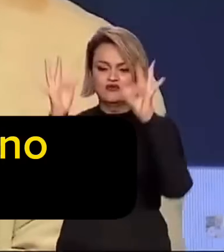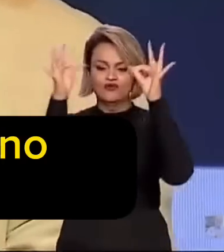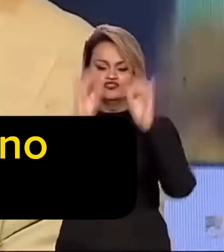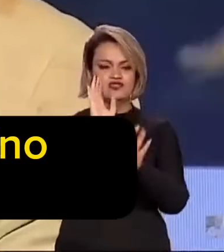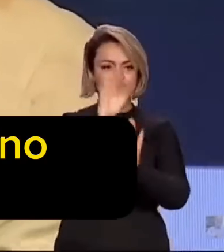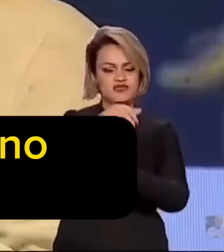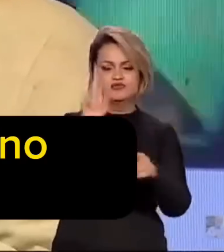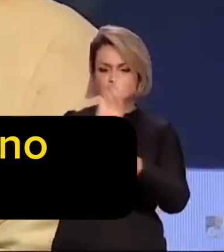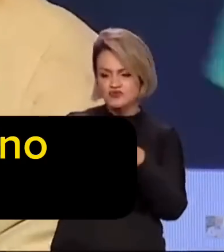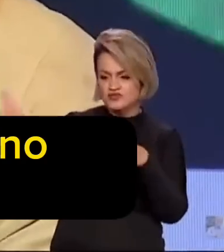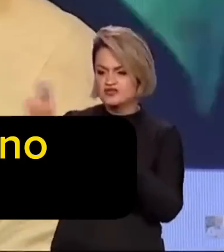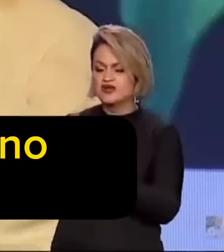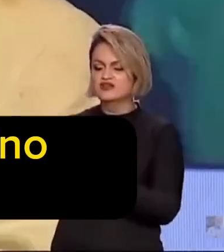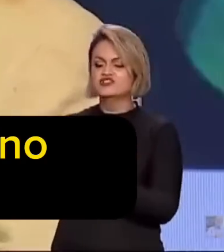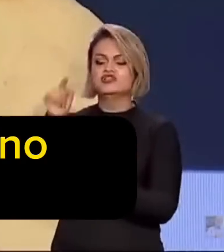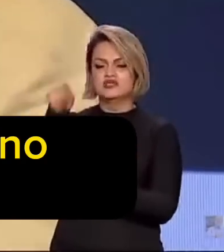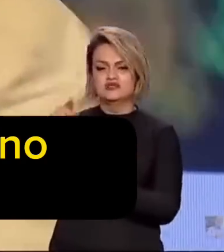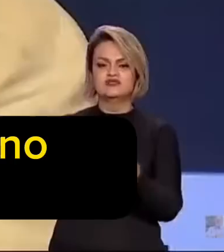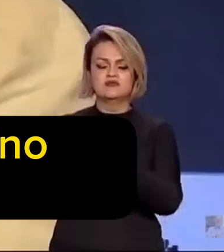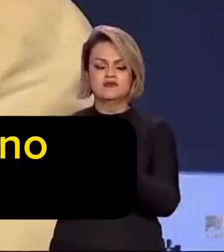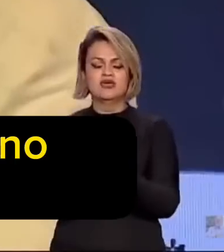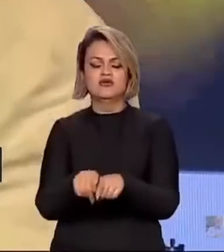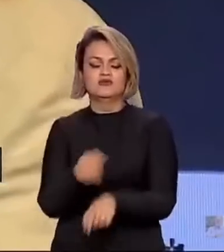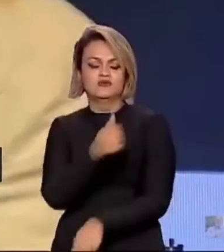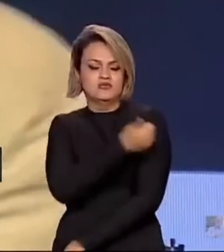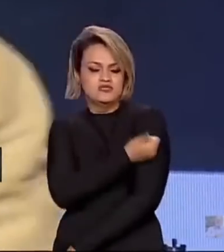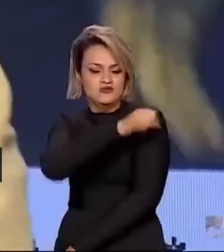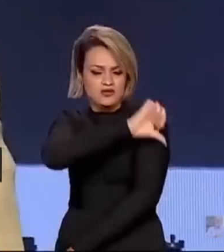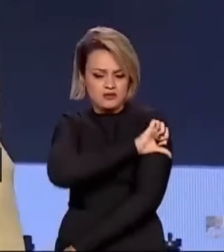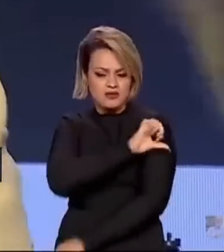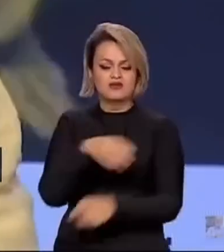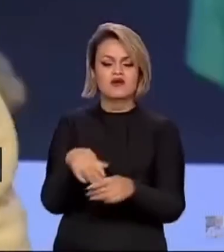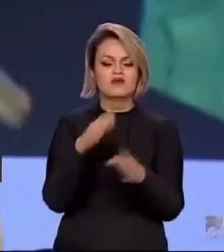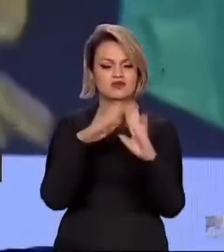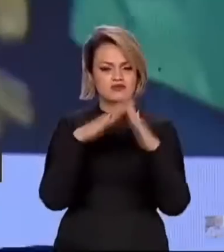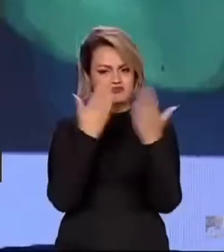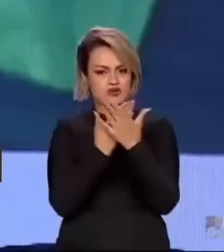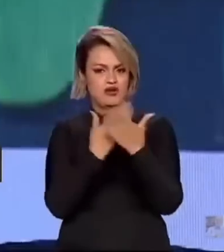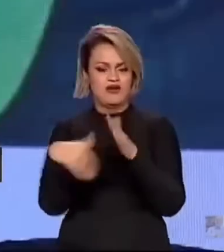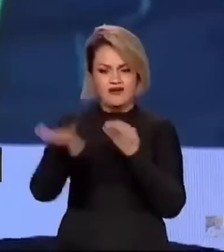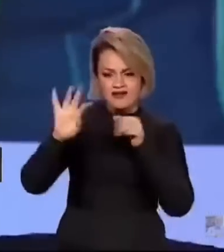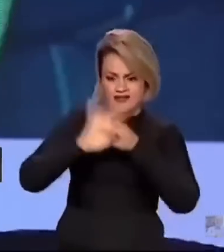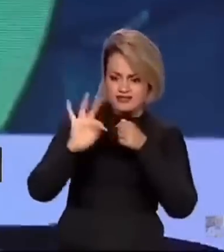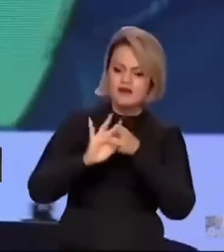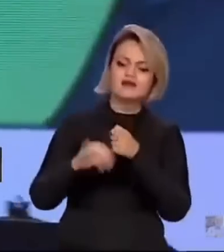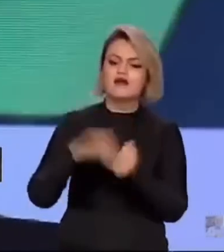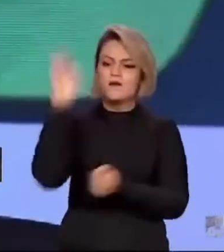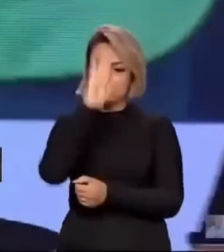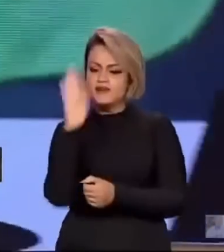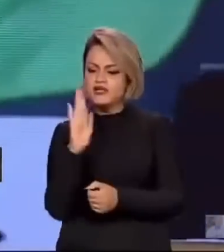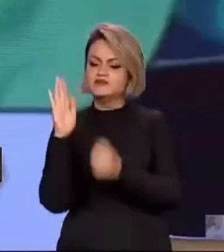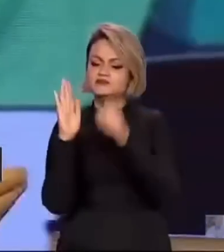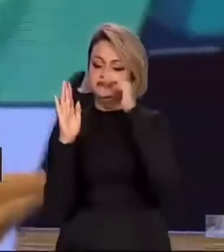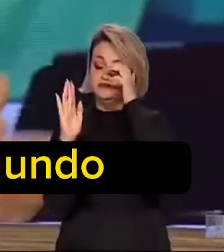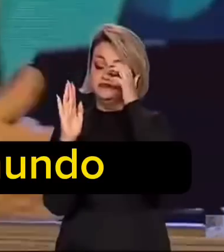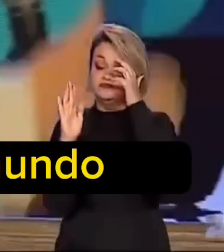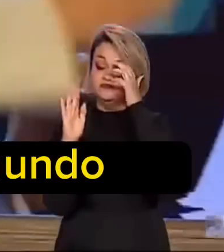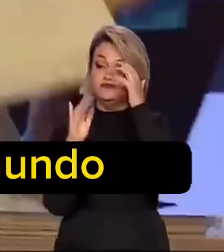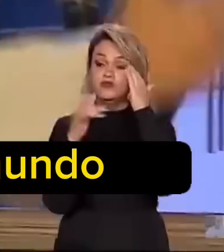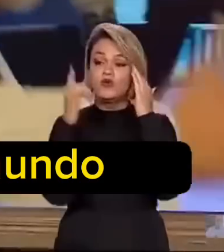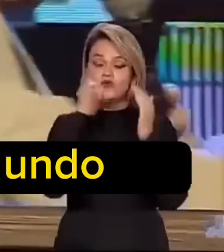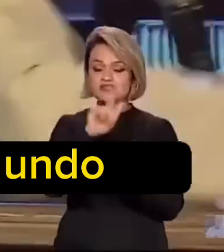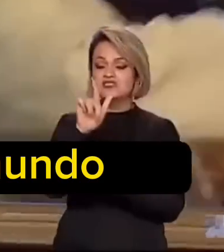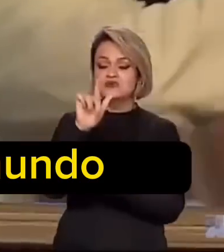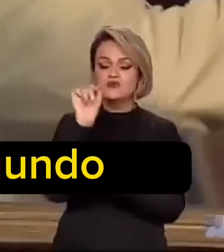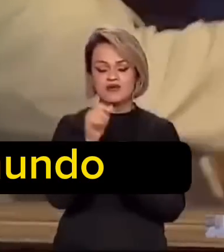em universidade e no próprio ensino fundamental e escola técnica. Esse país chegou a